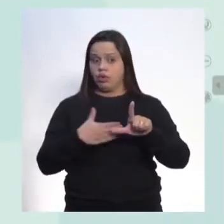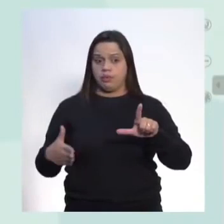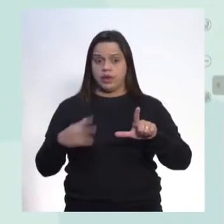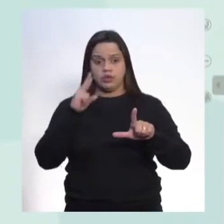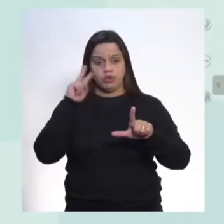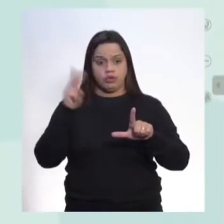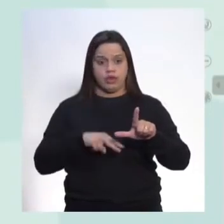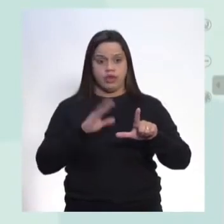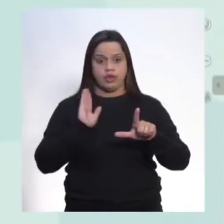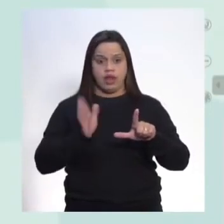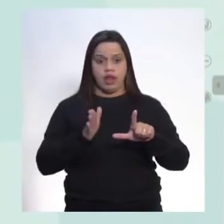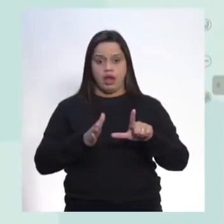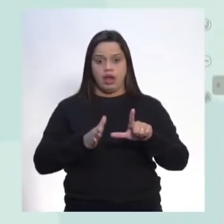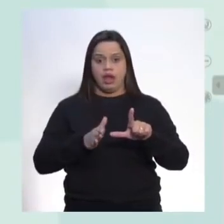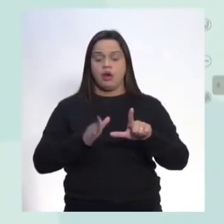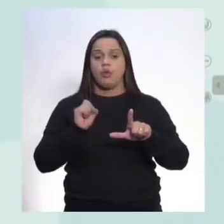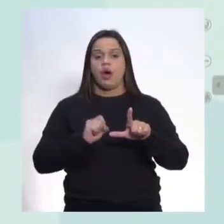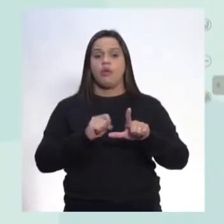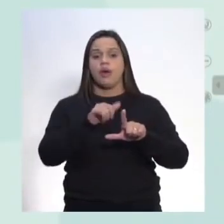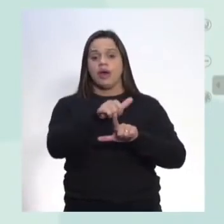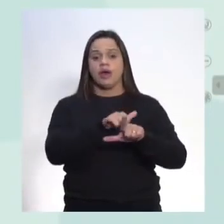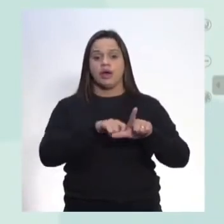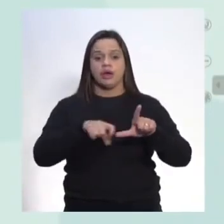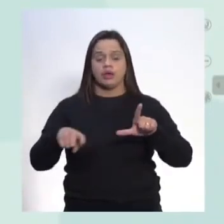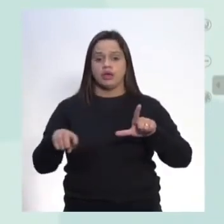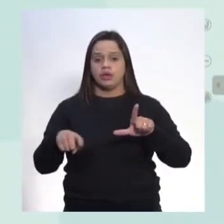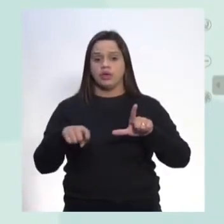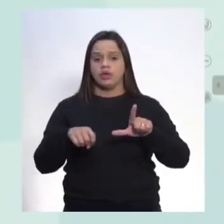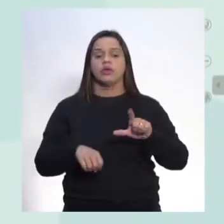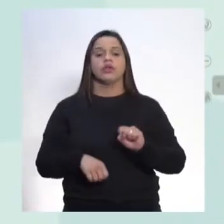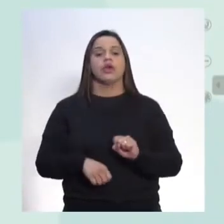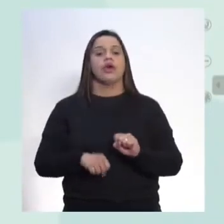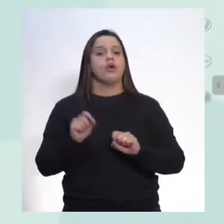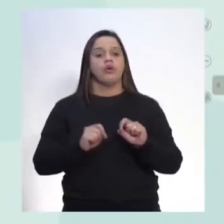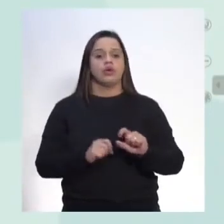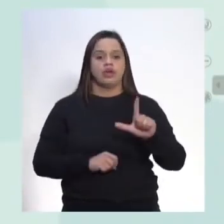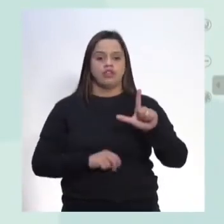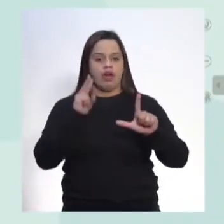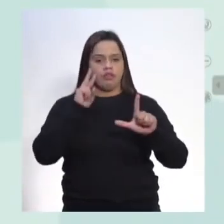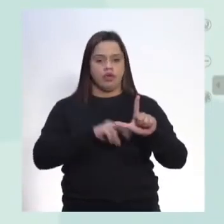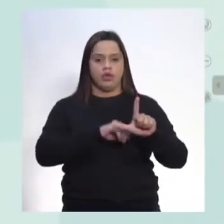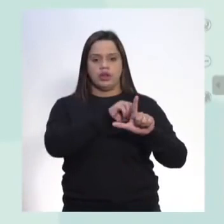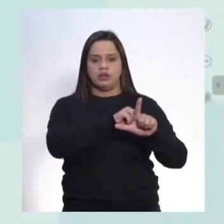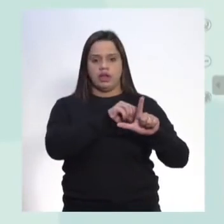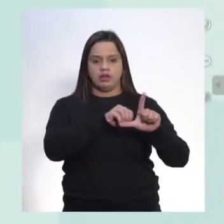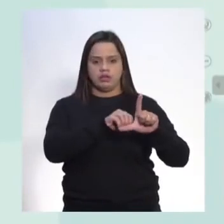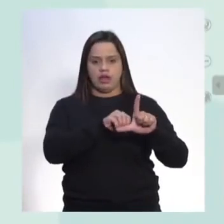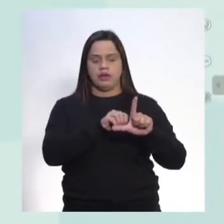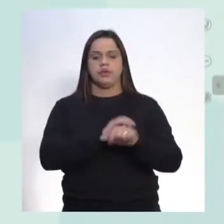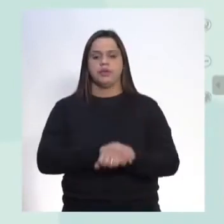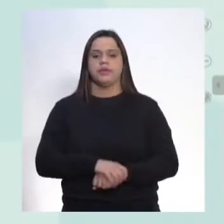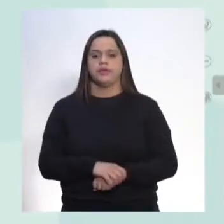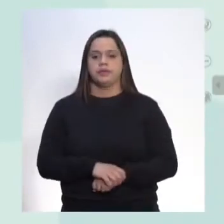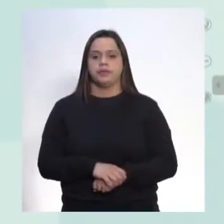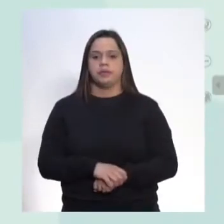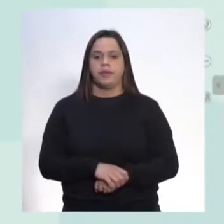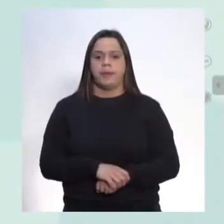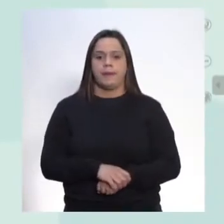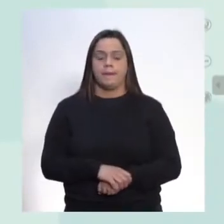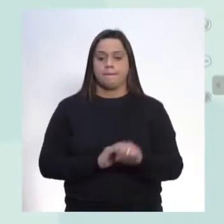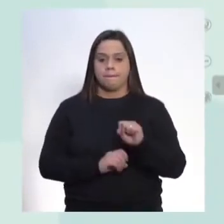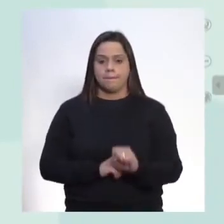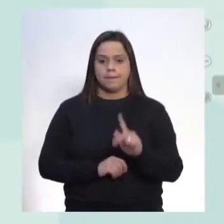ó. Quais as coordenadas dele? O x vale 0 e o y vale 0. Está marcado o ponto aqui,